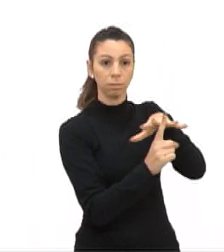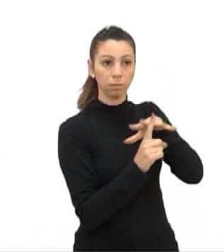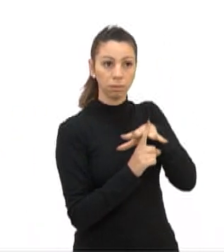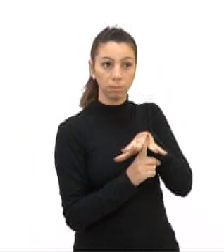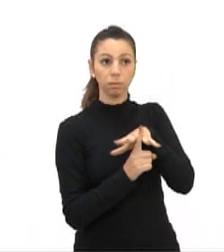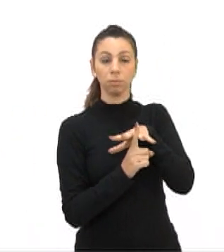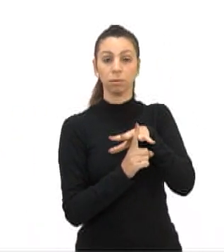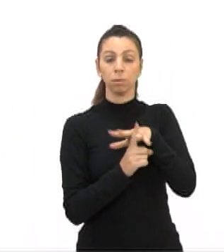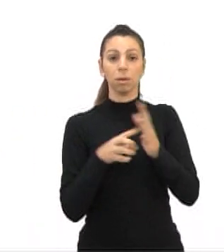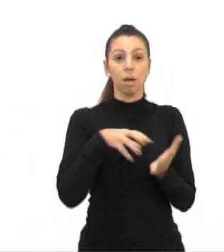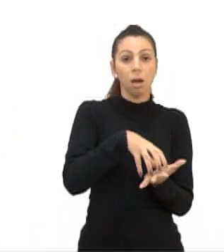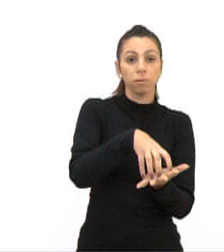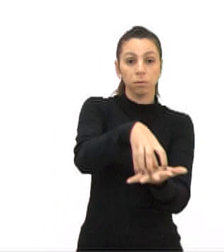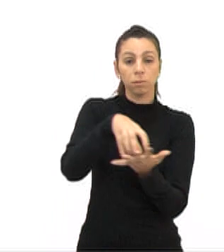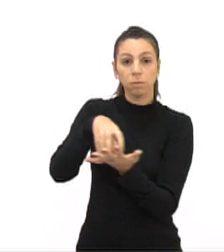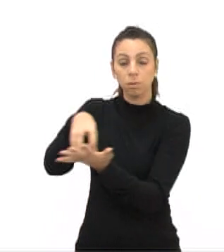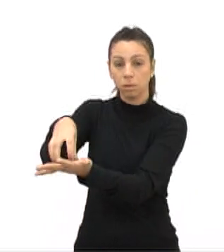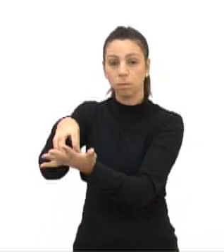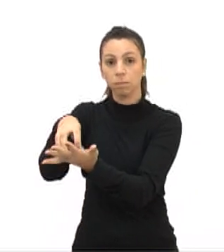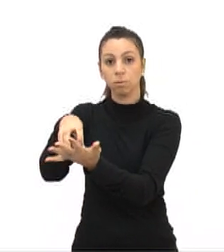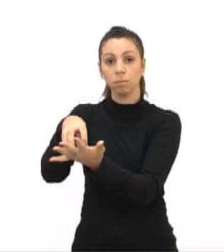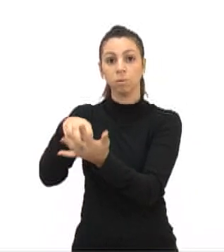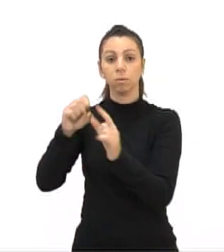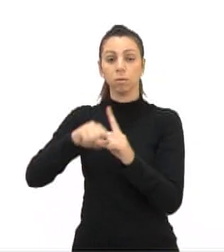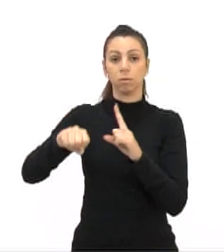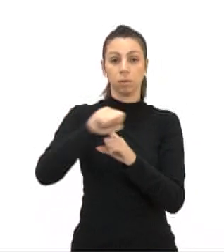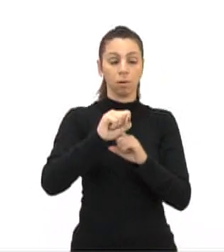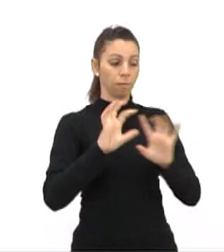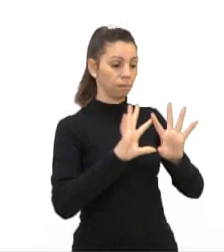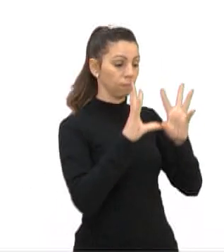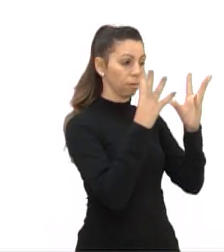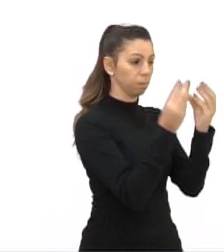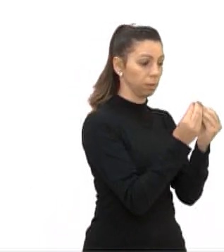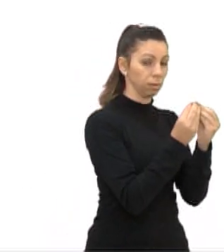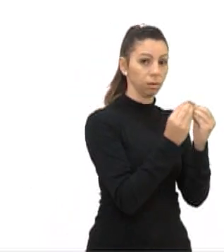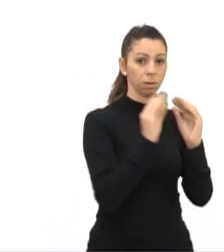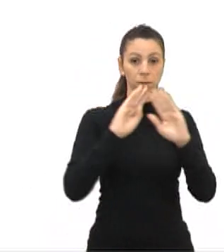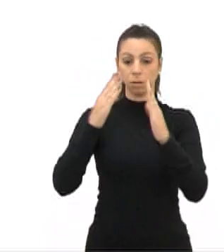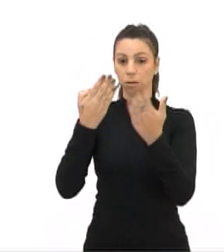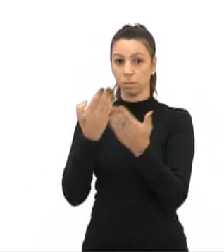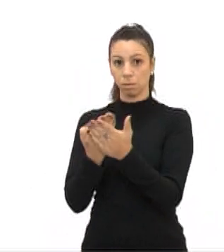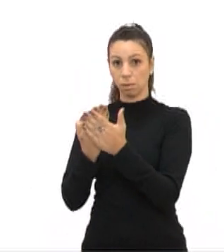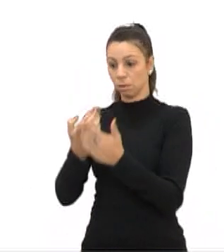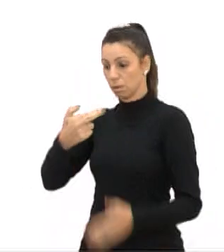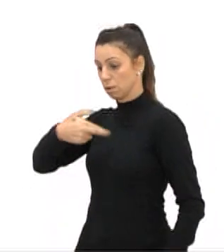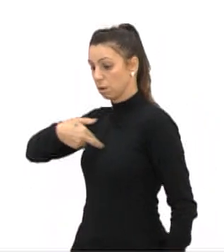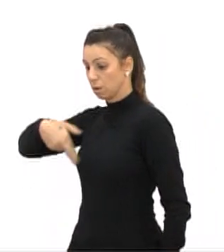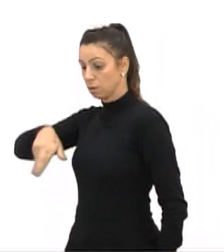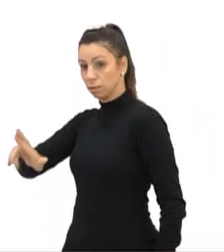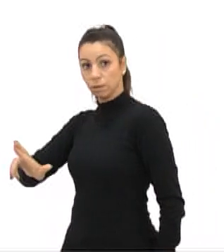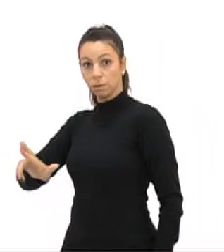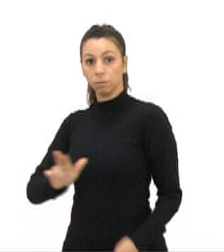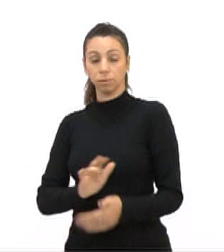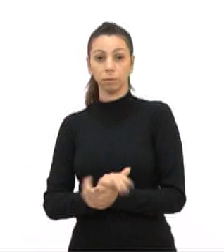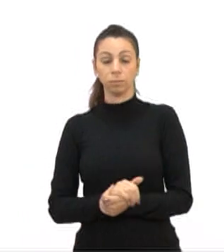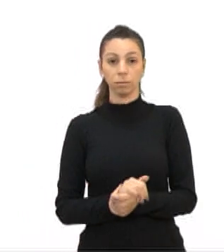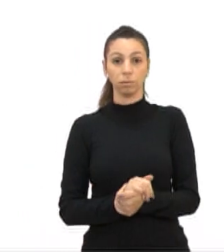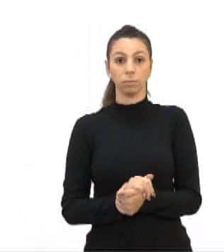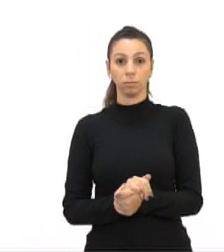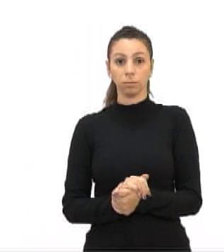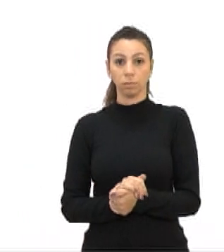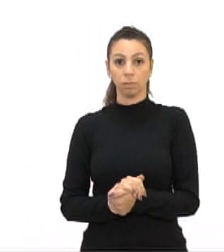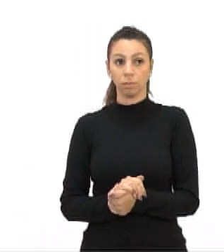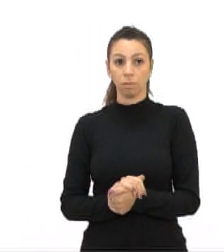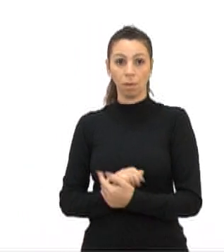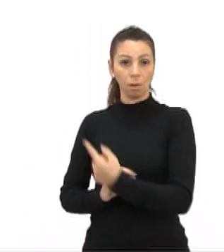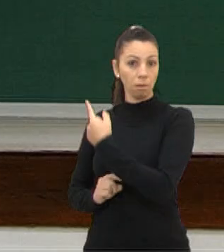instituições sociais, família, escola e religião. Basicamente essas, as mais importantes.